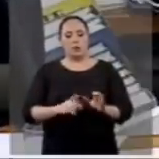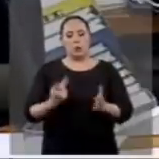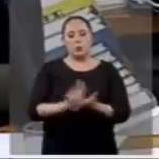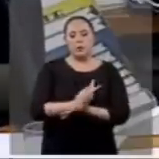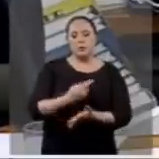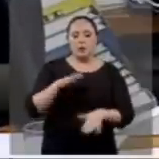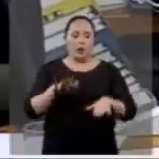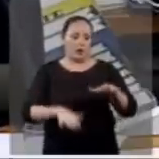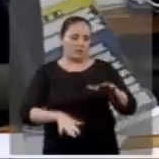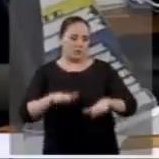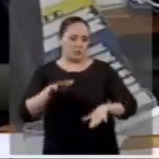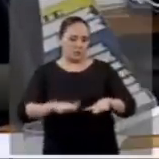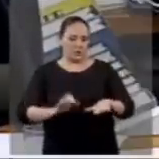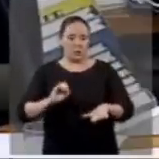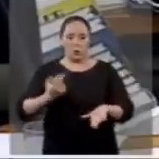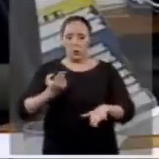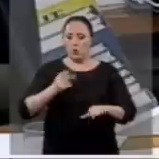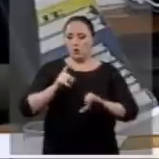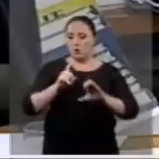devedor